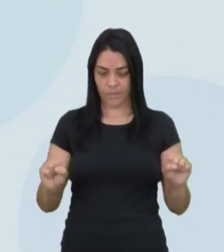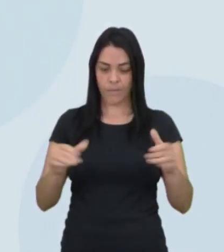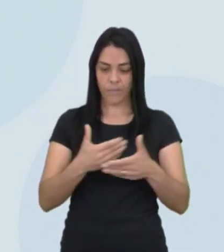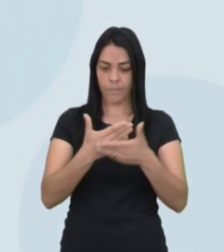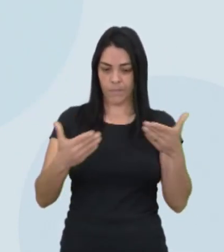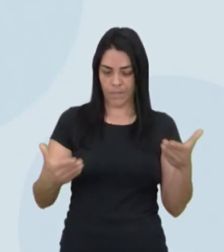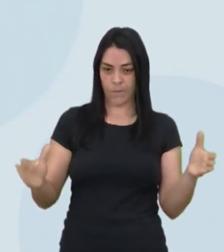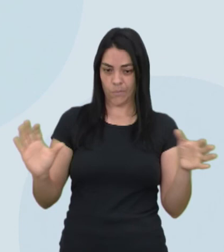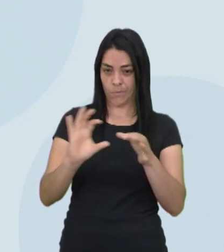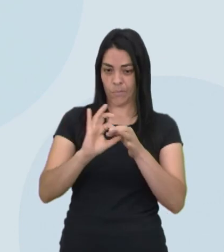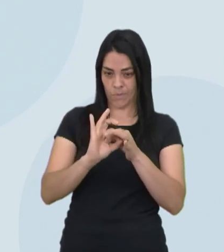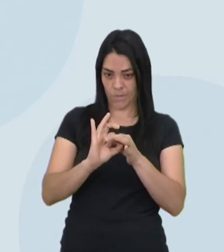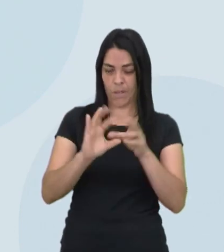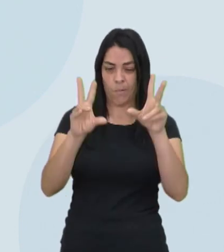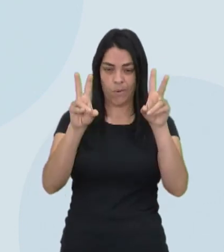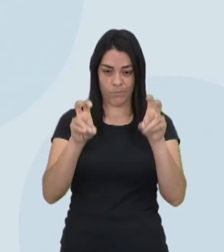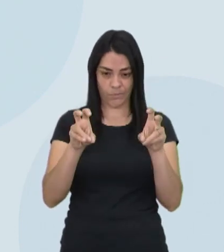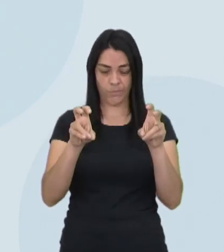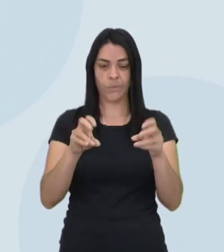o assunto.